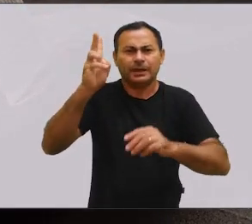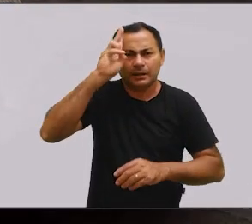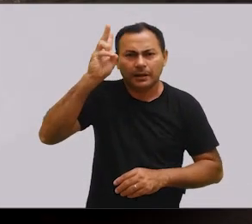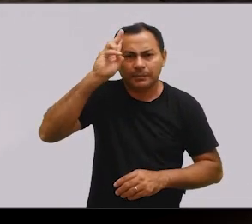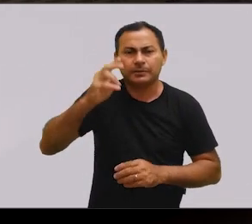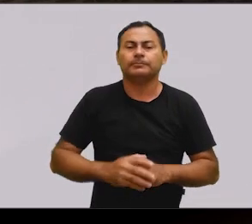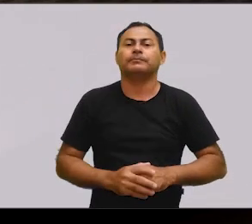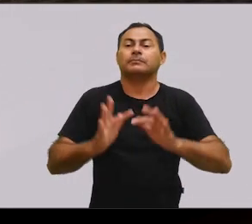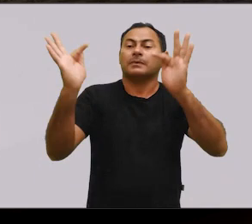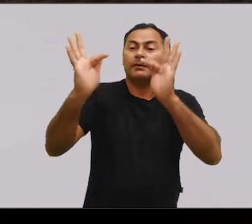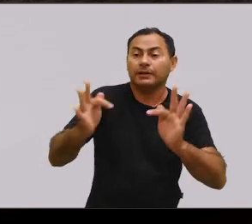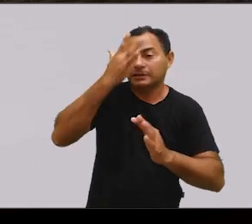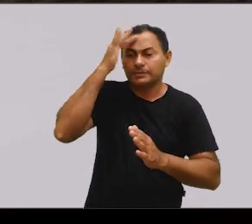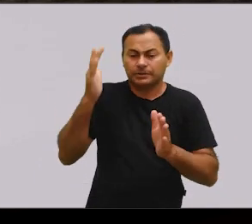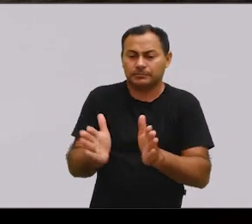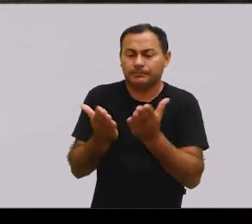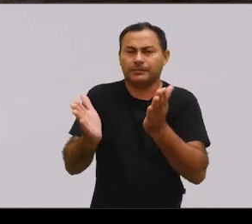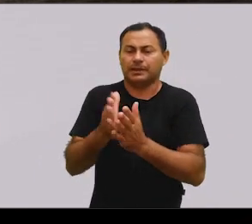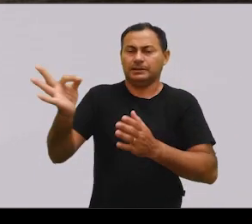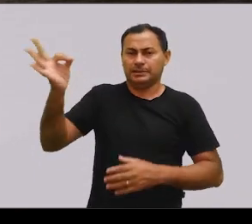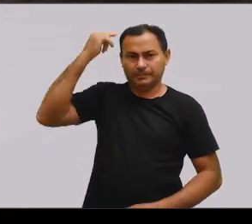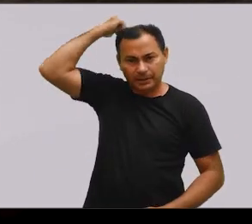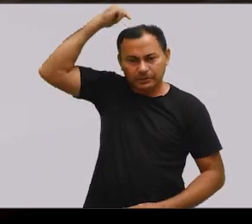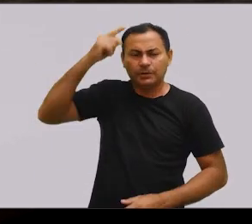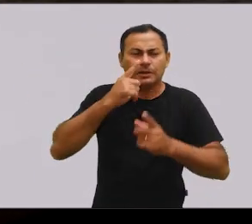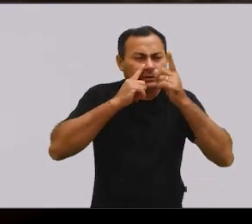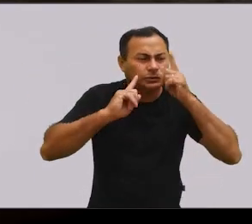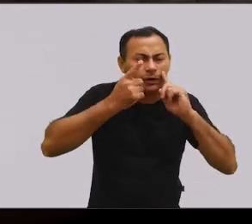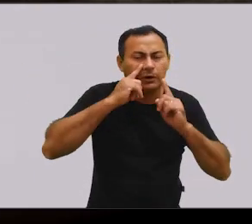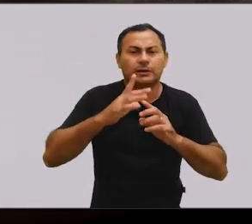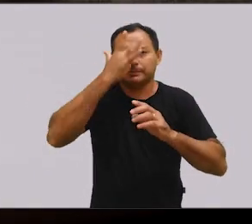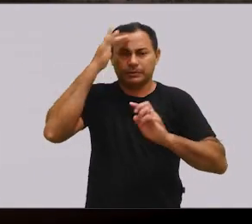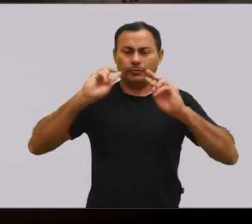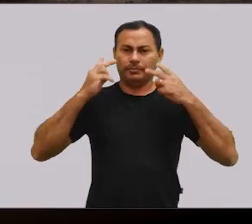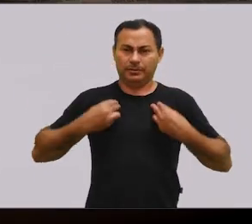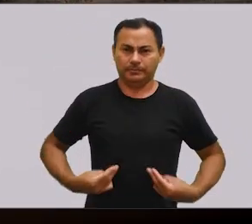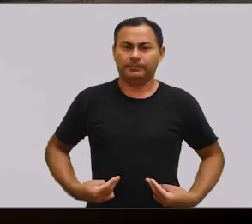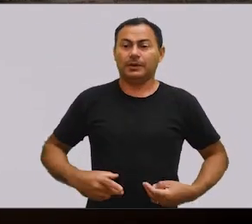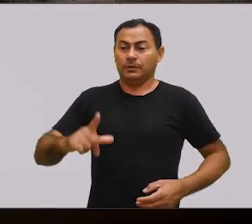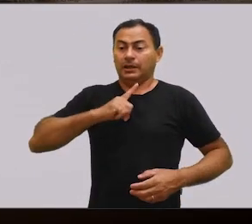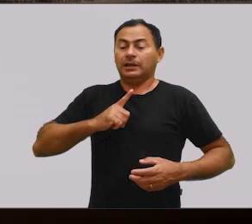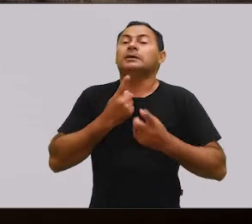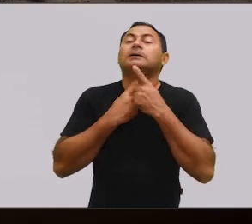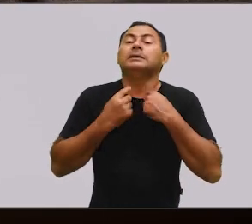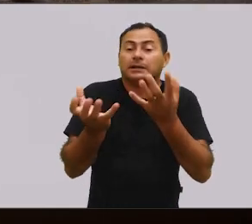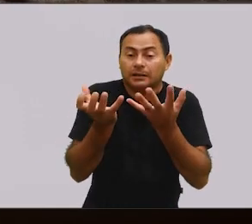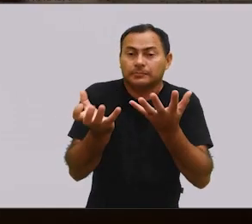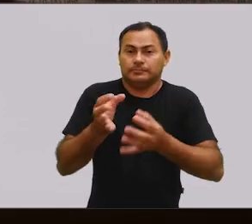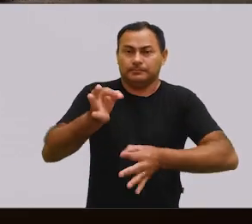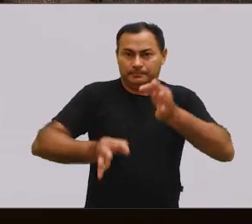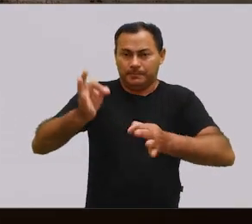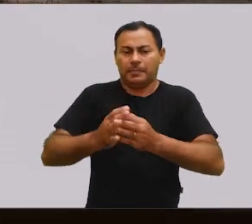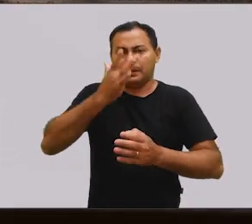lembra? Bem-aventurados os pobres em espírito, os que choram, os humildes, os que têm fome e sede de